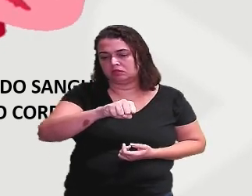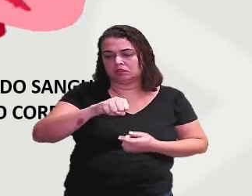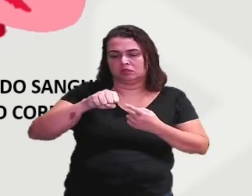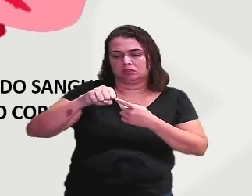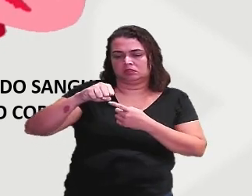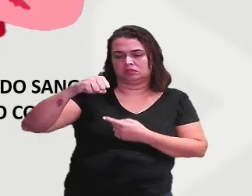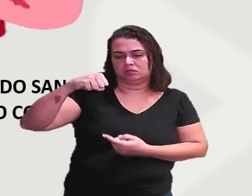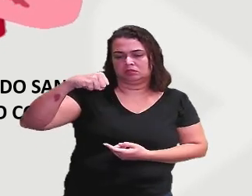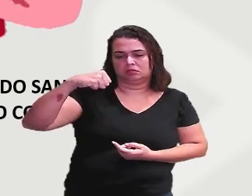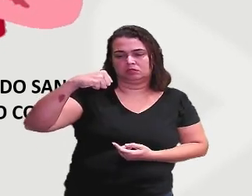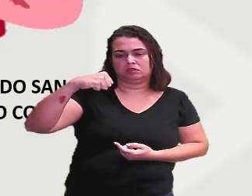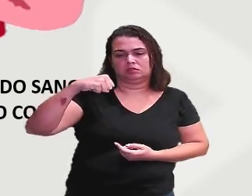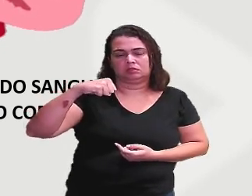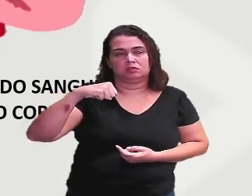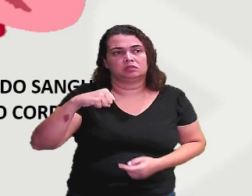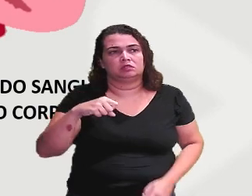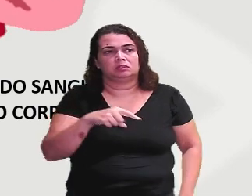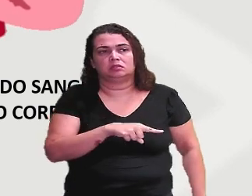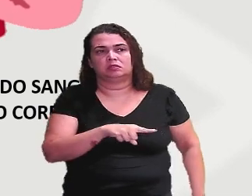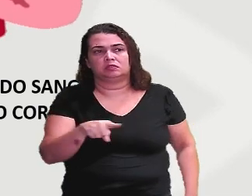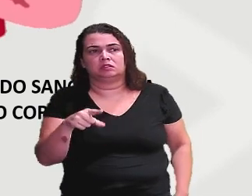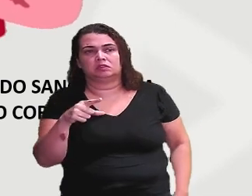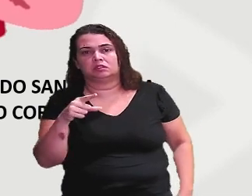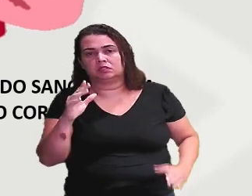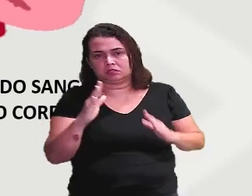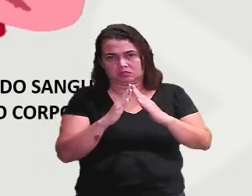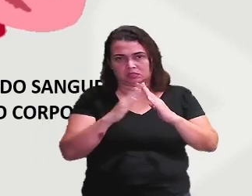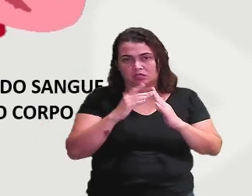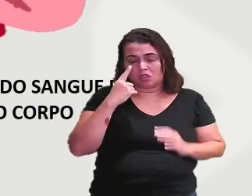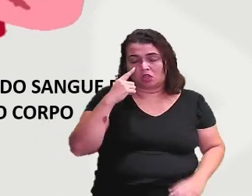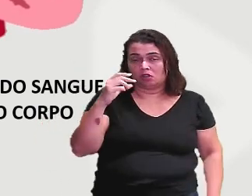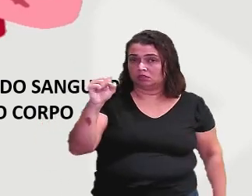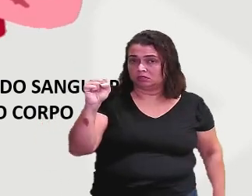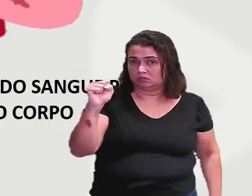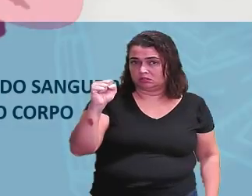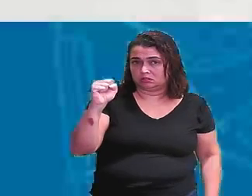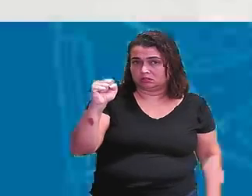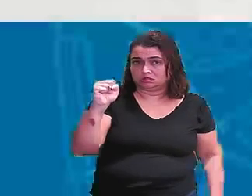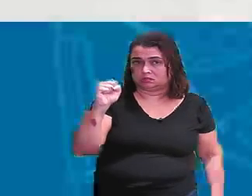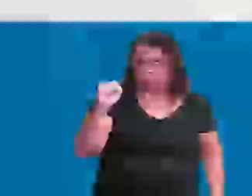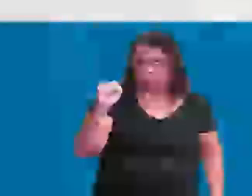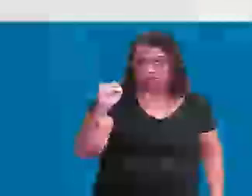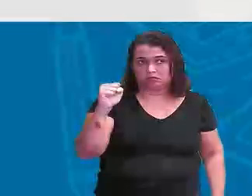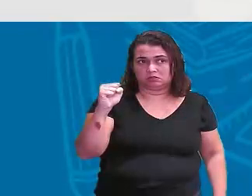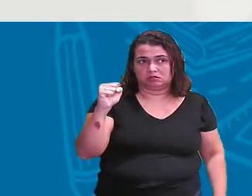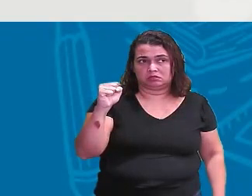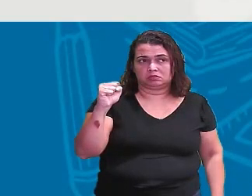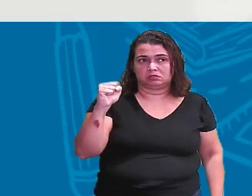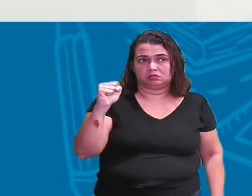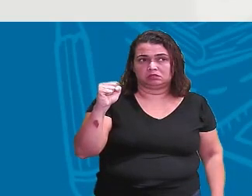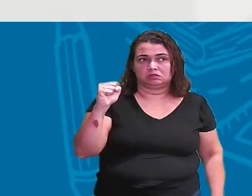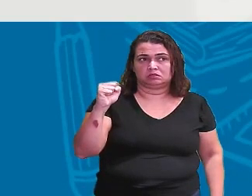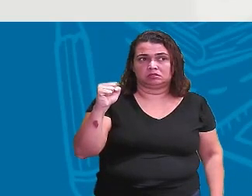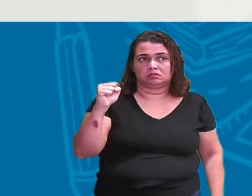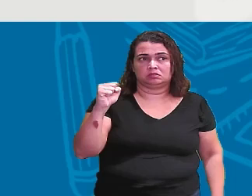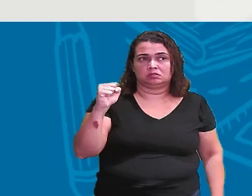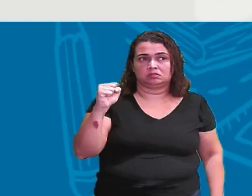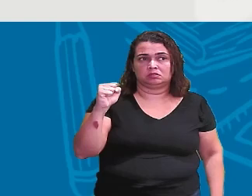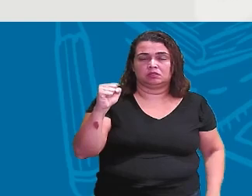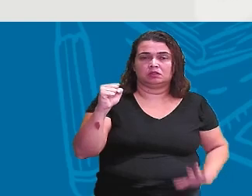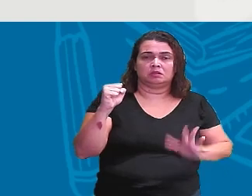para vocês de que se vocês aí em casa fechar o punho, fechar a sua mão, né, a gente vai ter mais ou menos